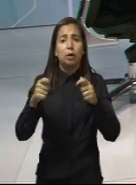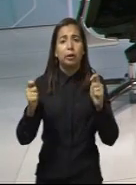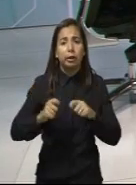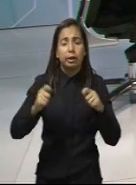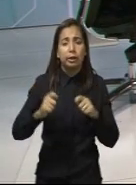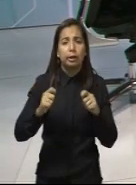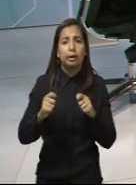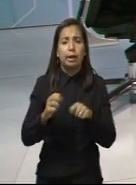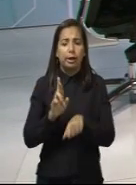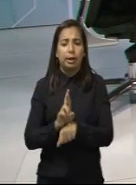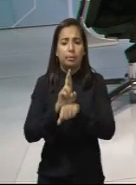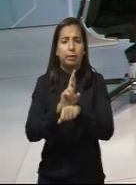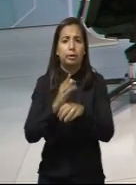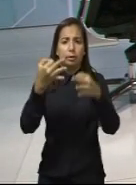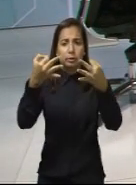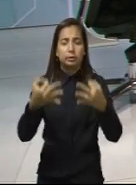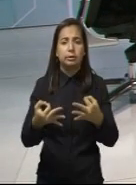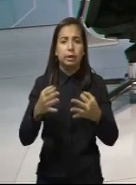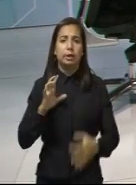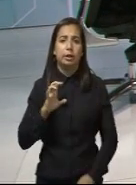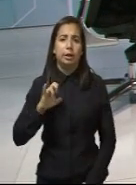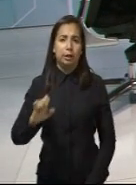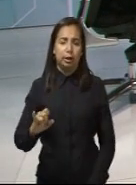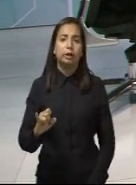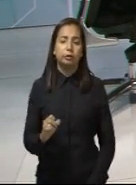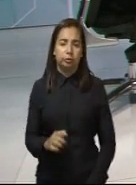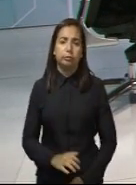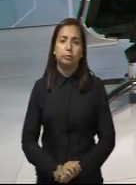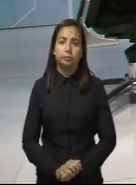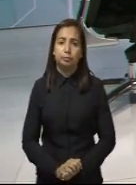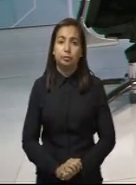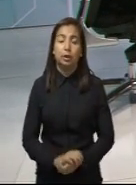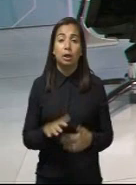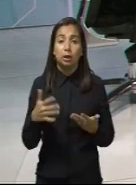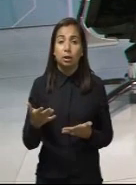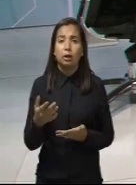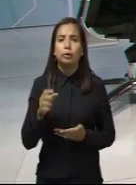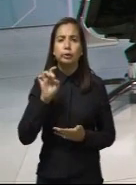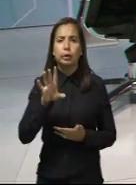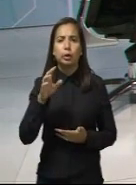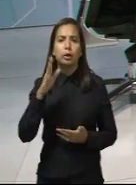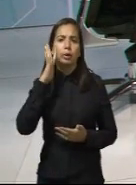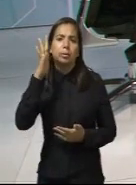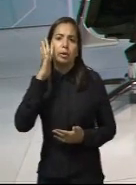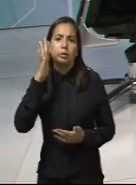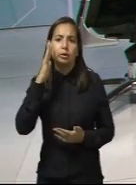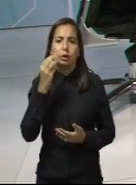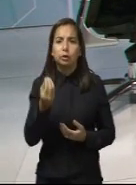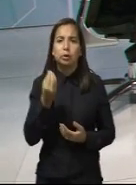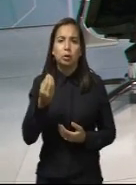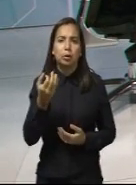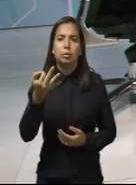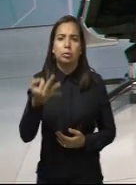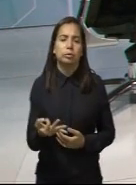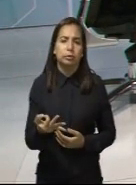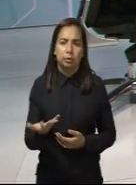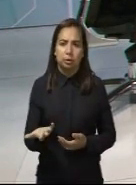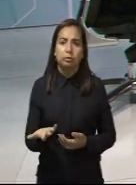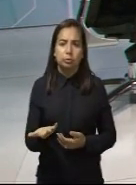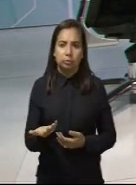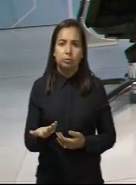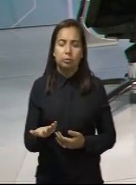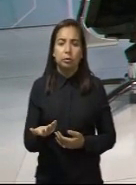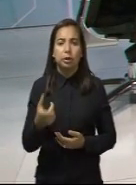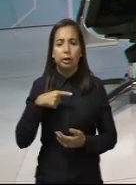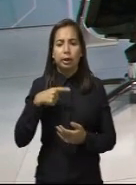mais representativo, mais ético, mais decente. Não imaginando o ideal, porque esse ideal é que Isso não existe. liquida todo O o